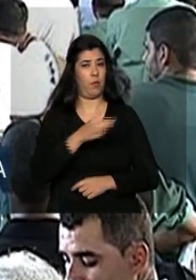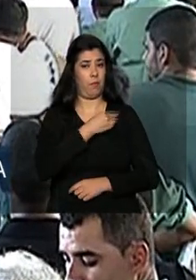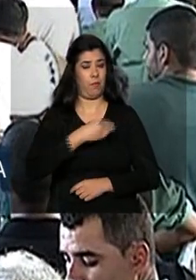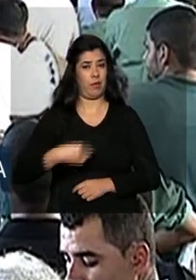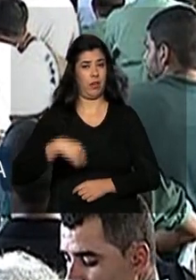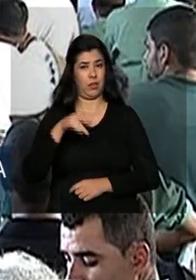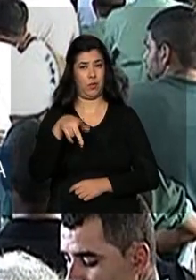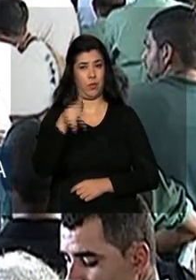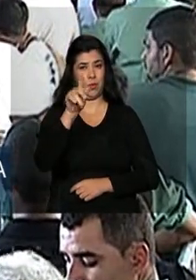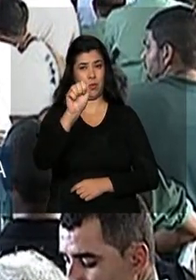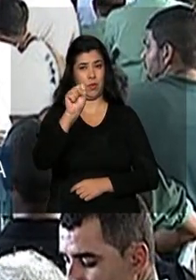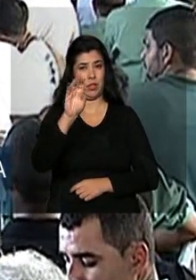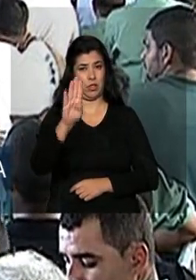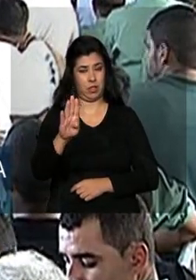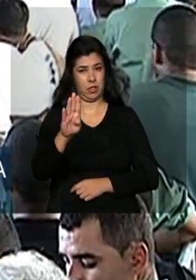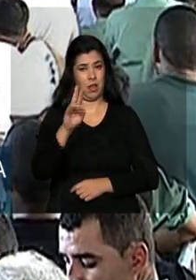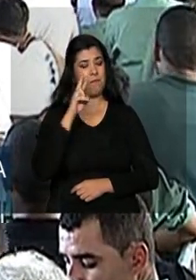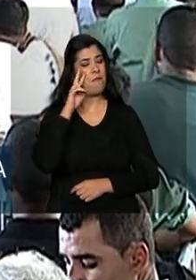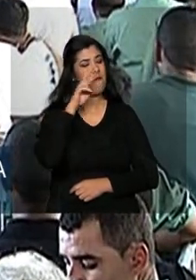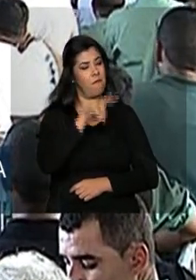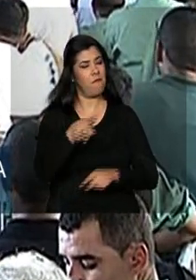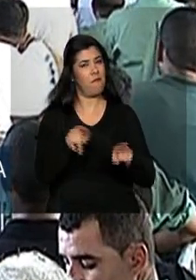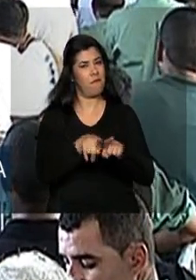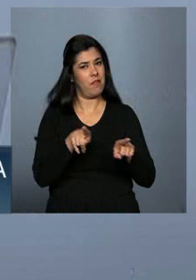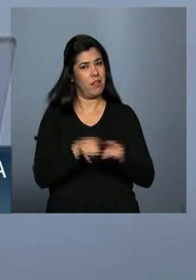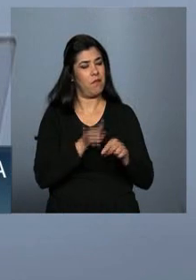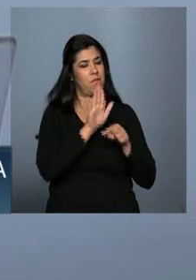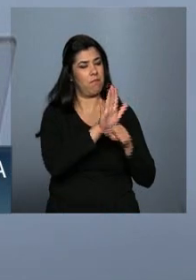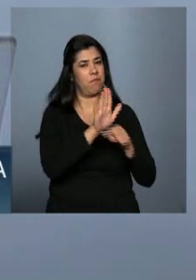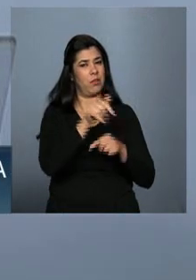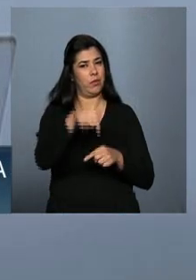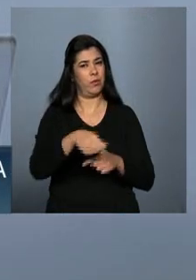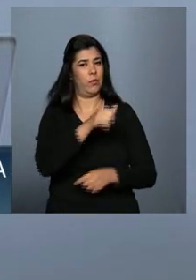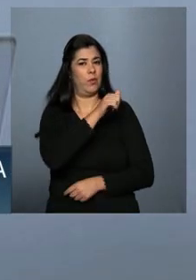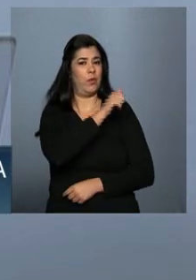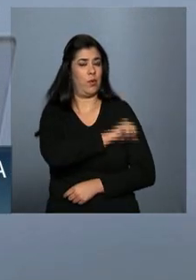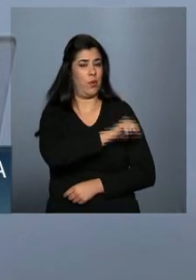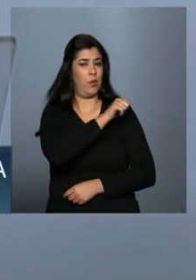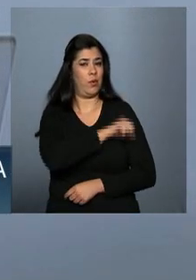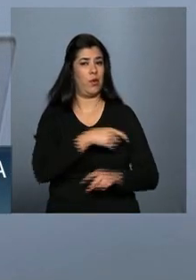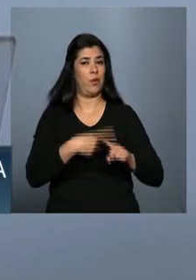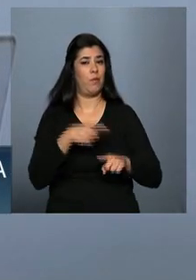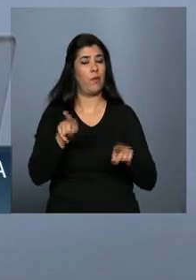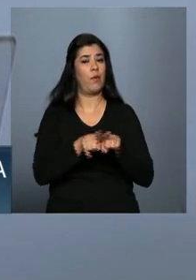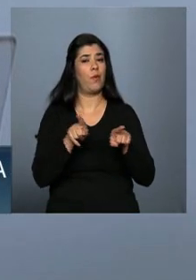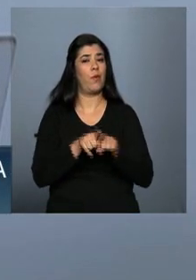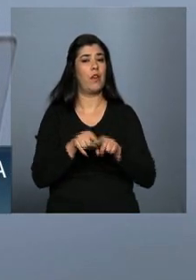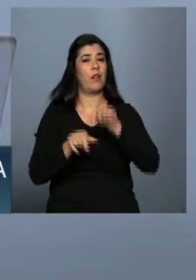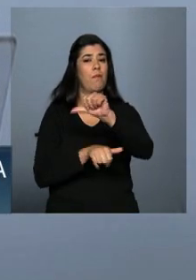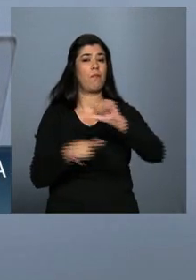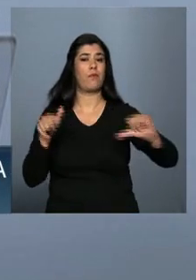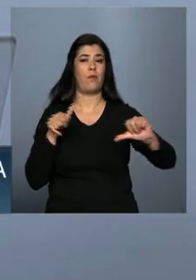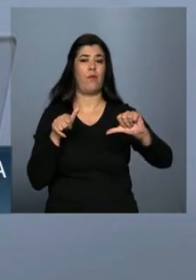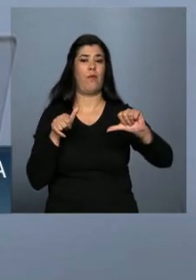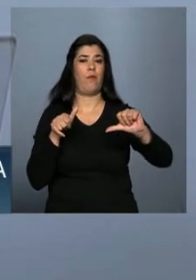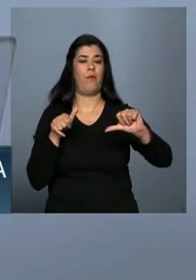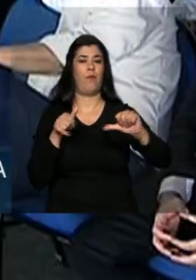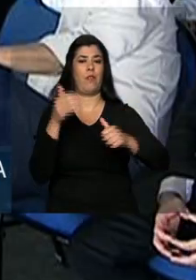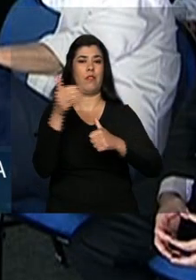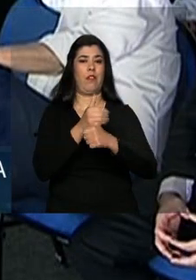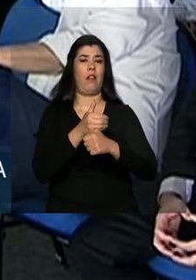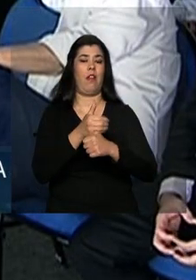olha bastante para a cidade do Rio de Janeiro, porque agora ele é ministro das cidades.